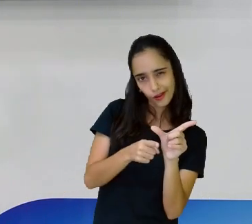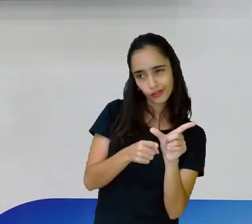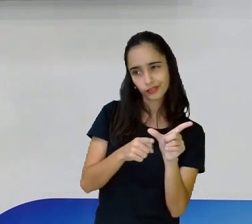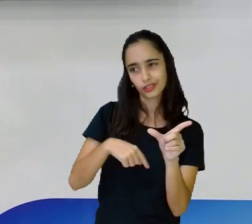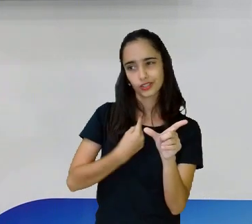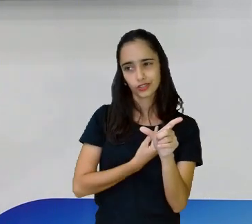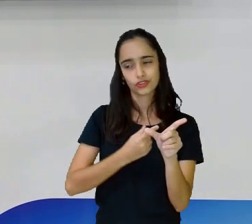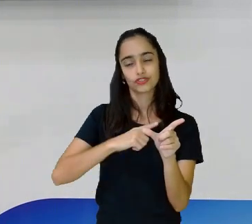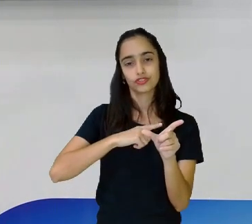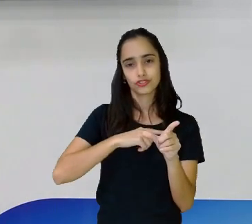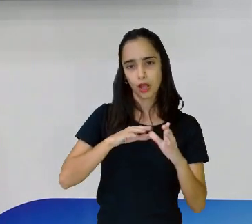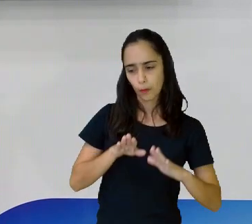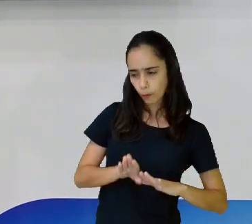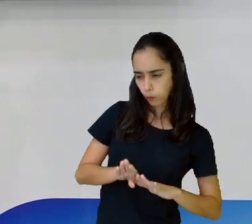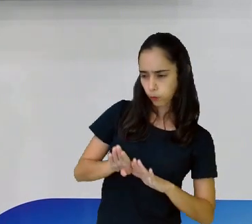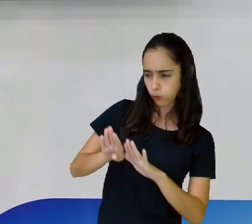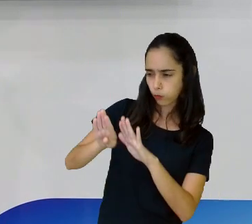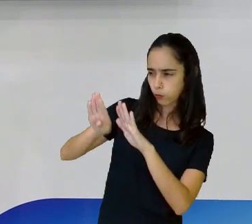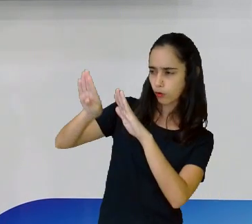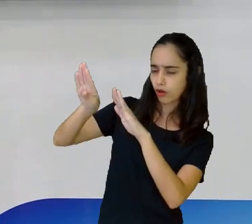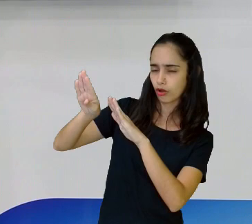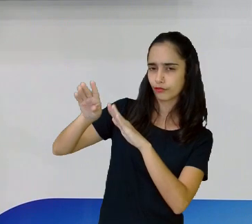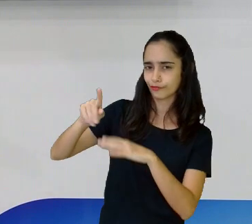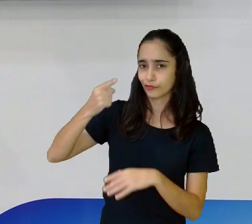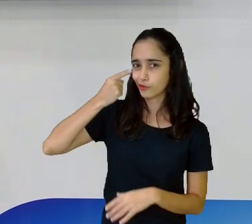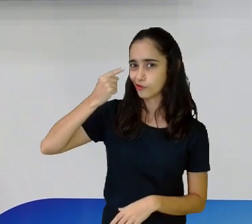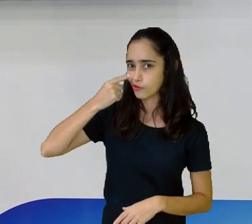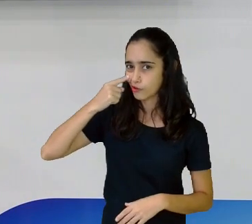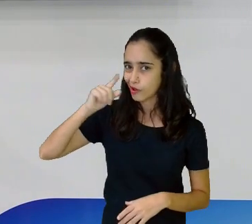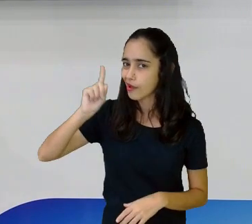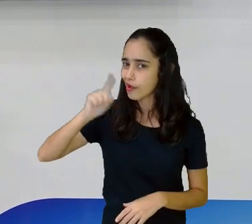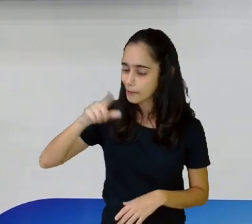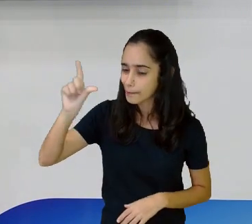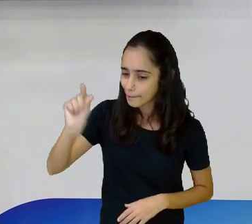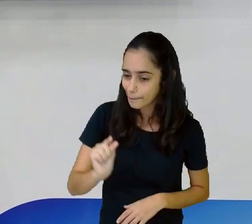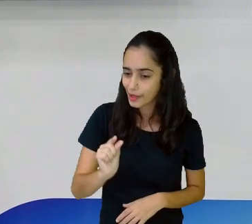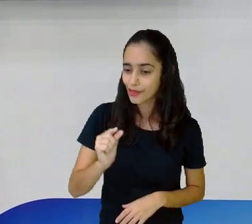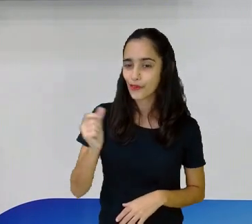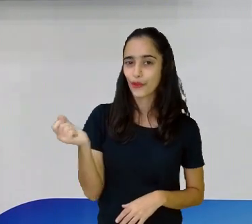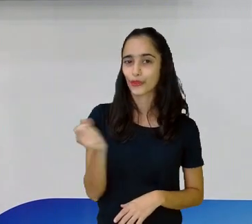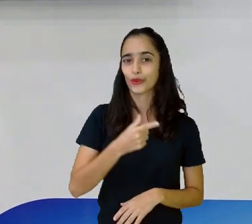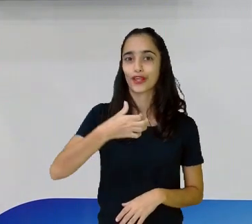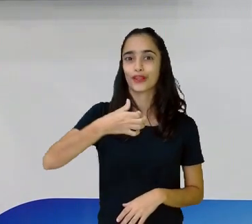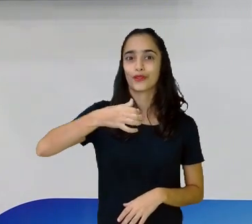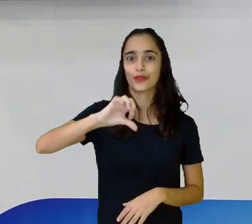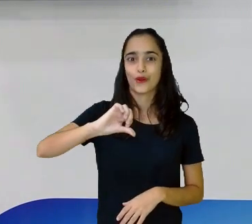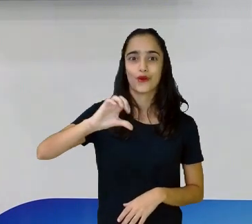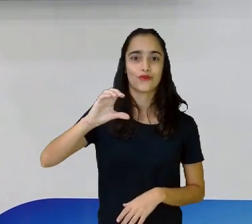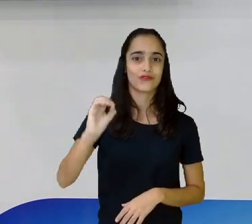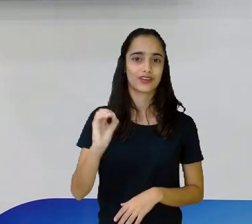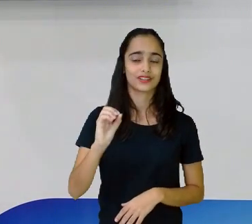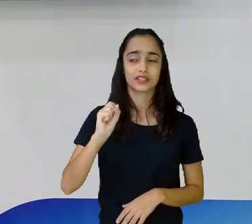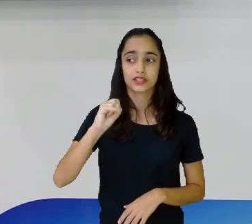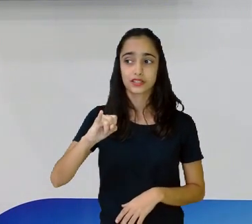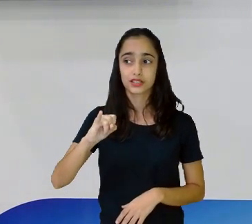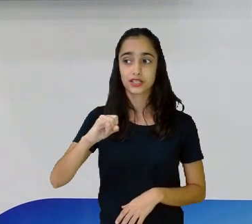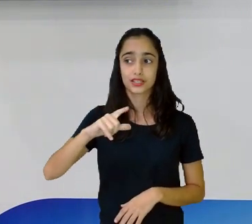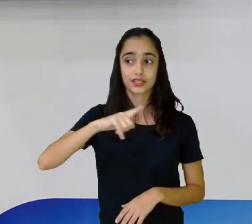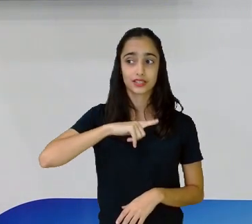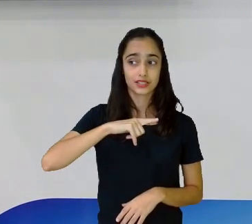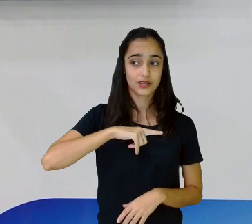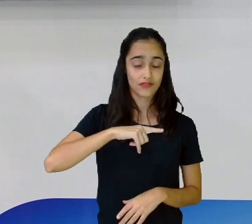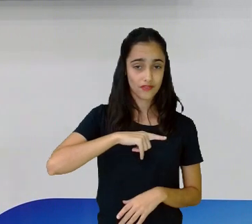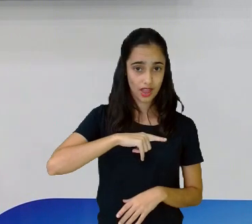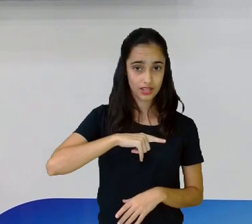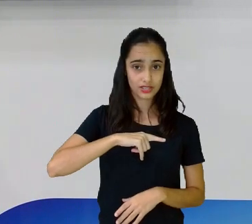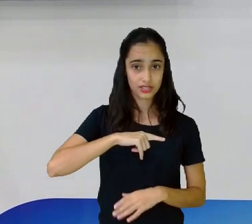uma rampinha, né? Ó, menor que 90. Se eu tivesse um ângulo reto, a estrutura